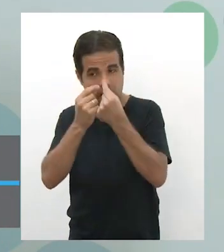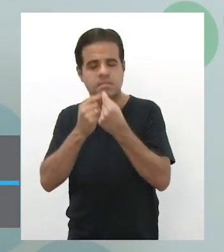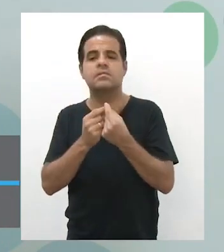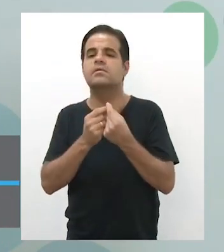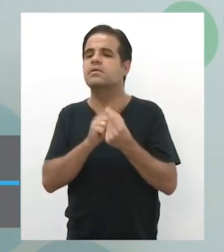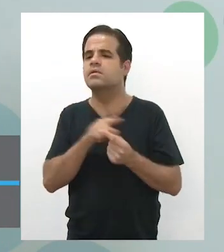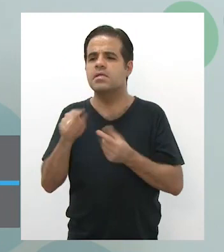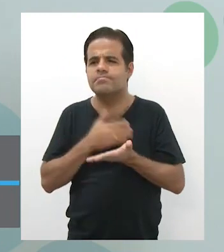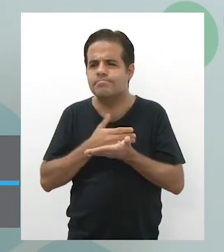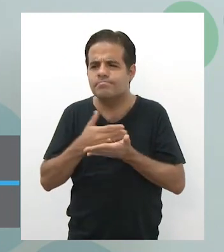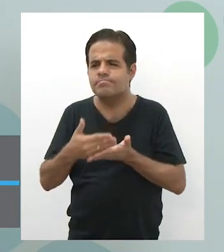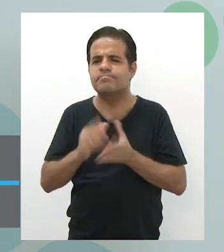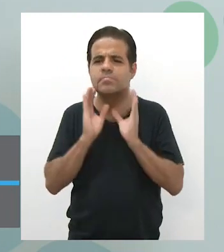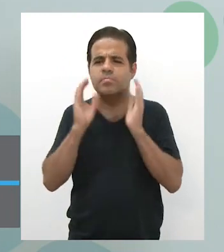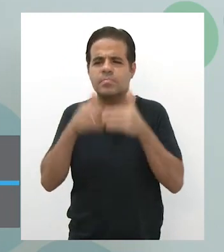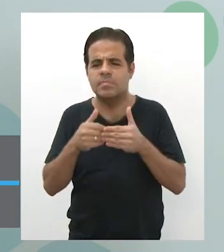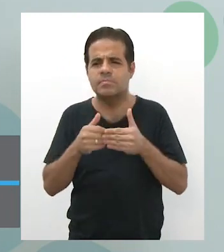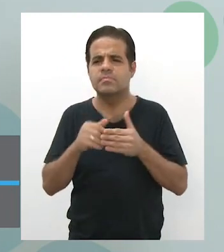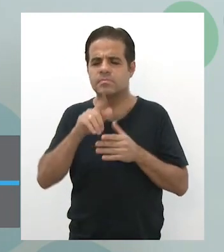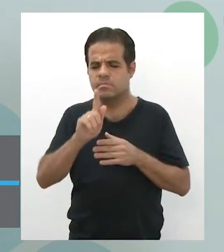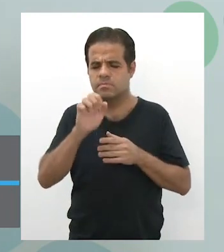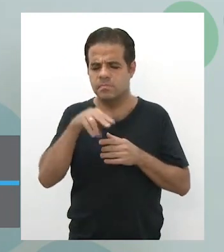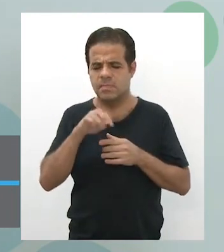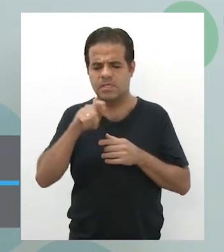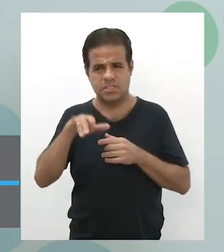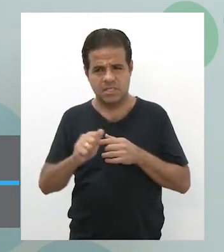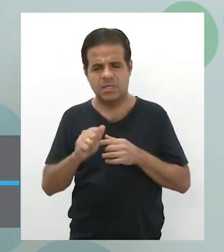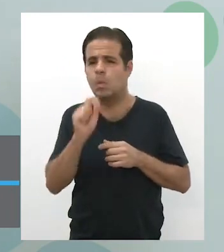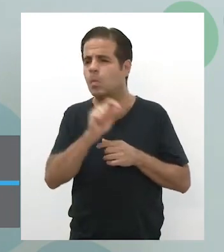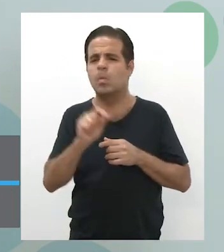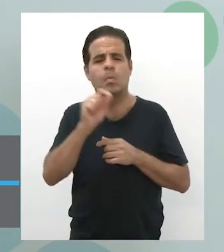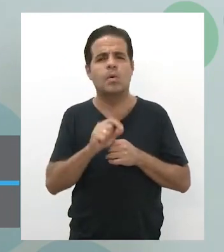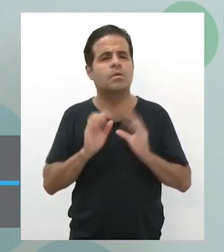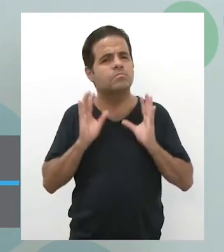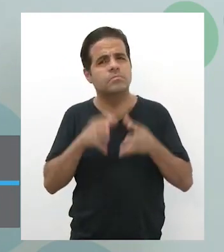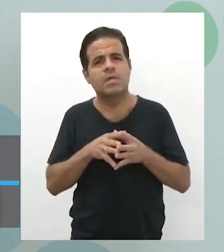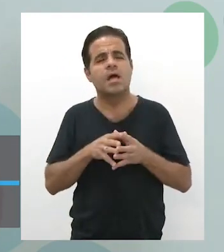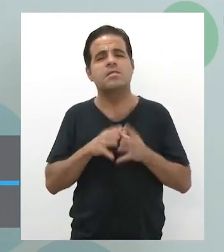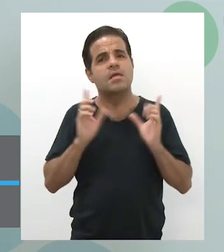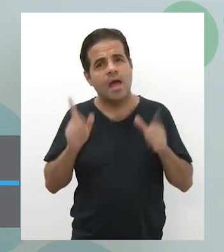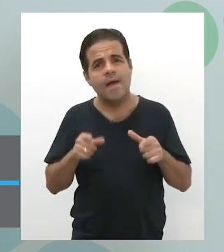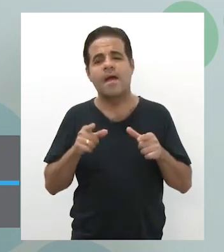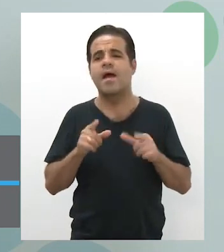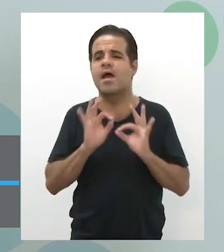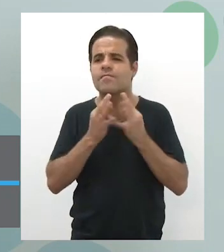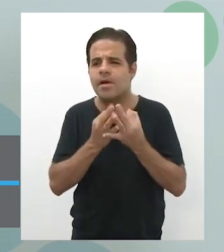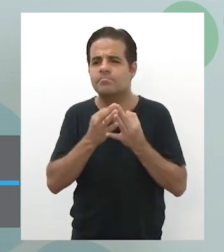eles iniciam com comunidades gentílicas. O que são essas comunidades? são comunidades familiares. Mas,